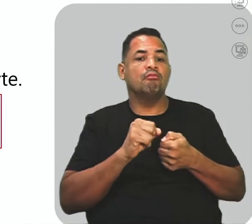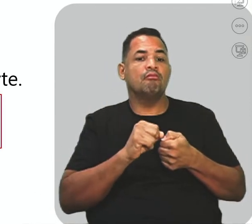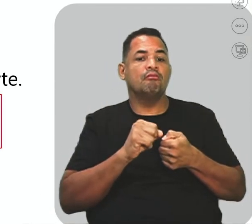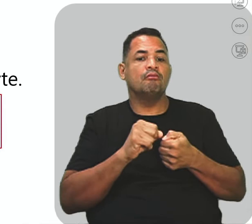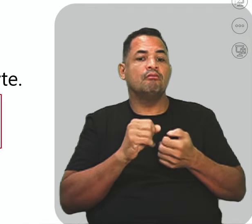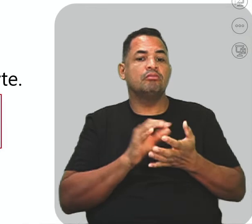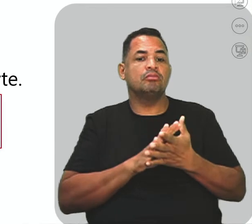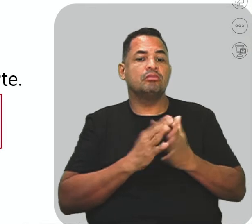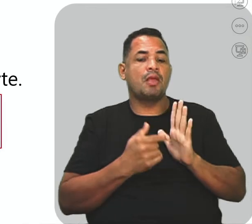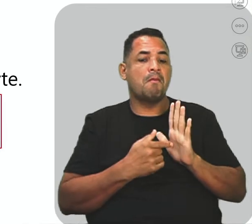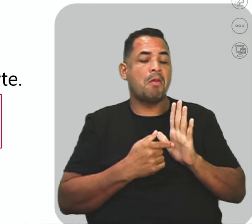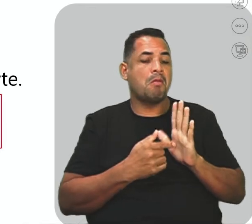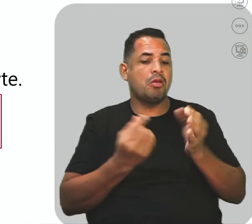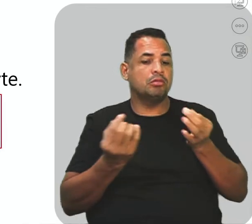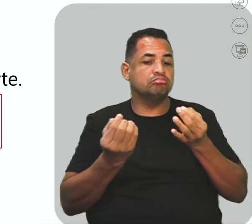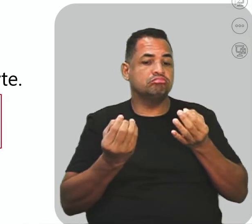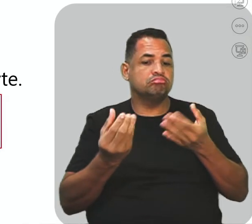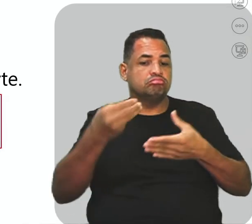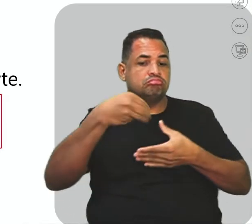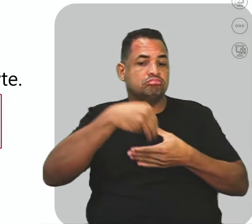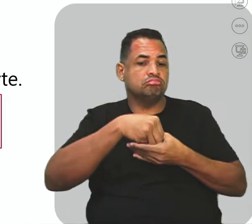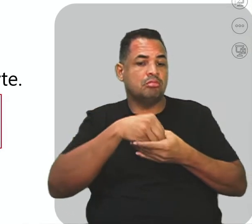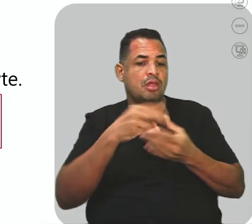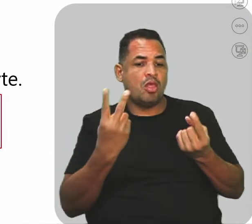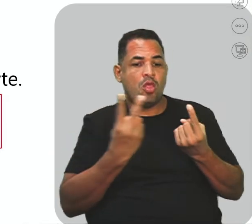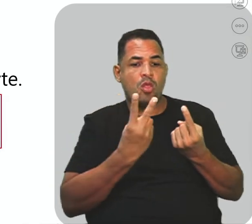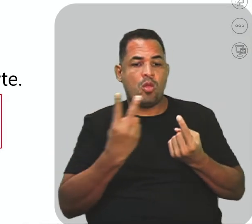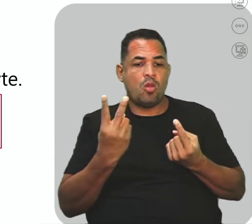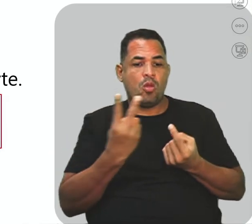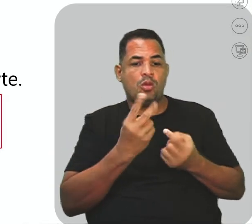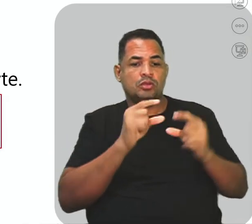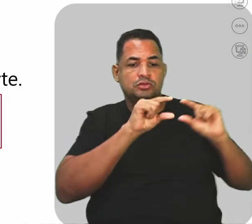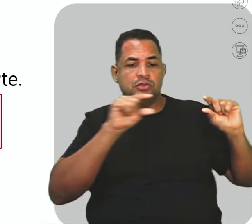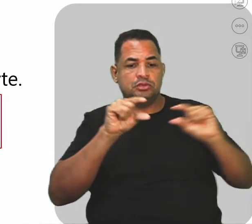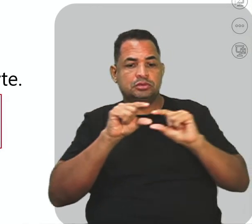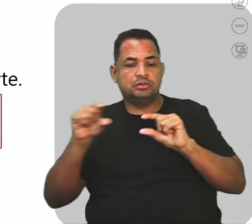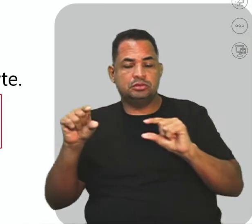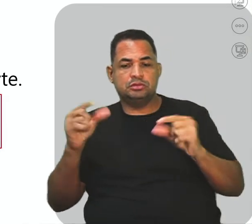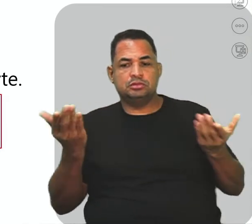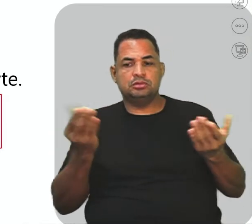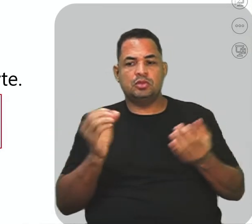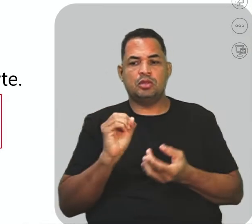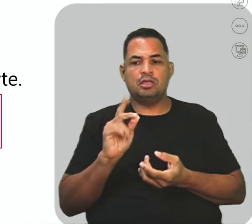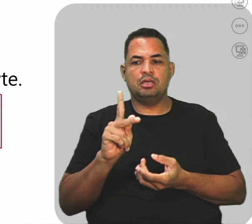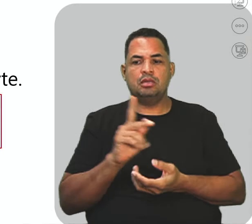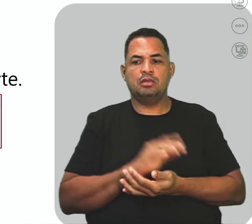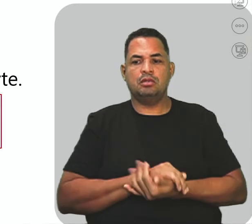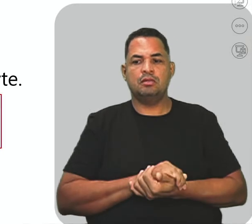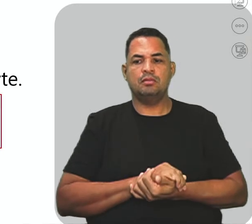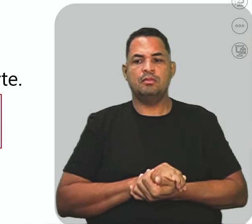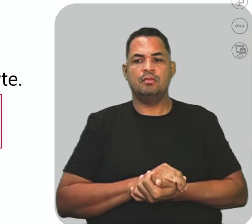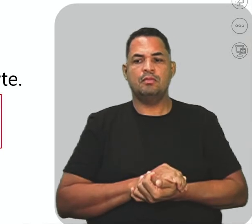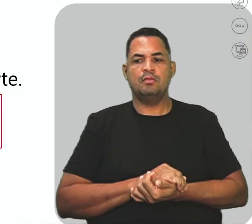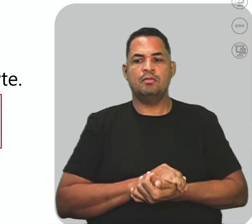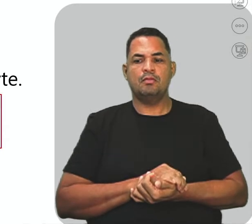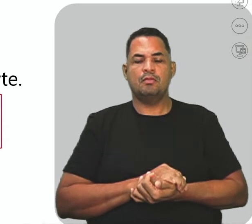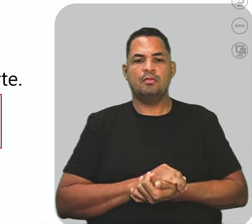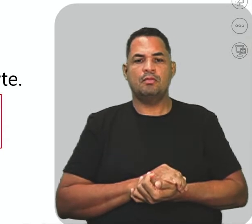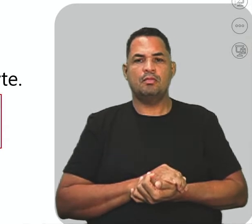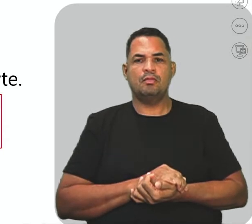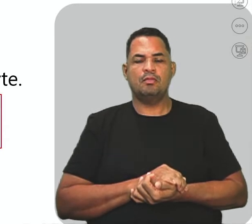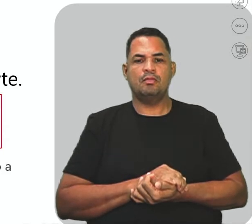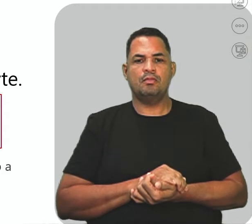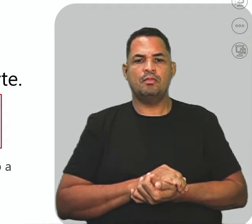essa evidência, né, dentro dessas duas orações, ok? Muito bem. Vamos